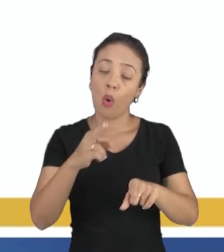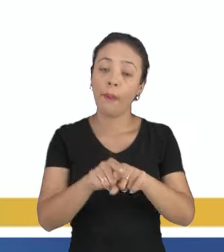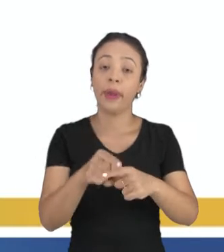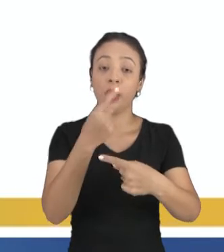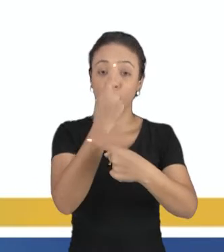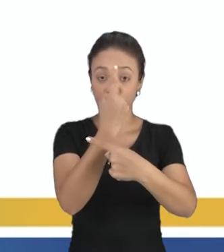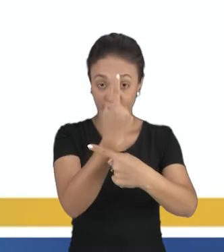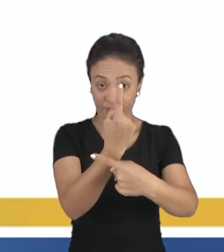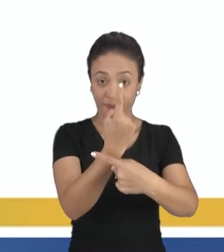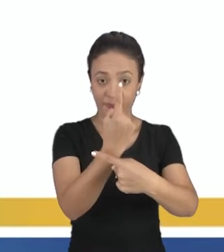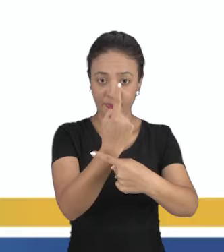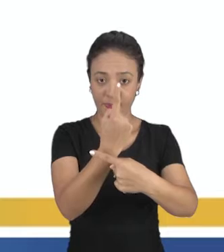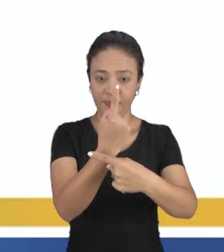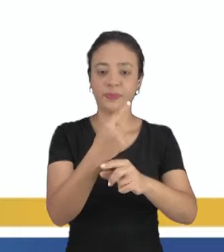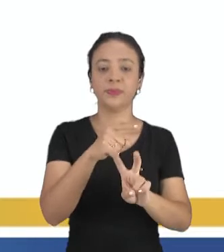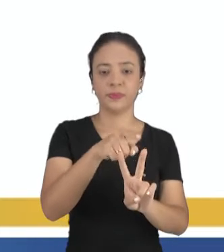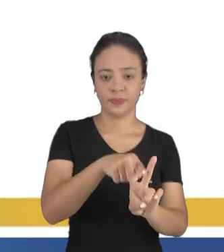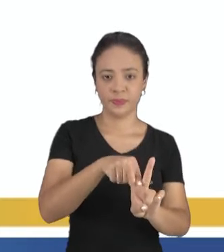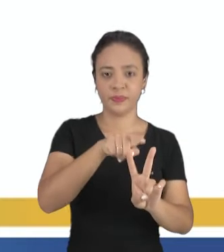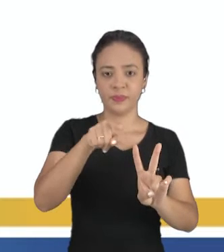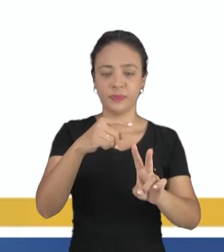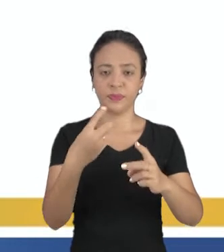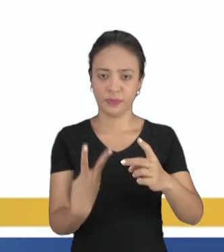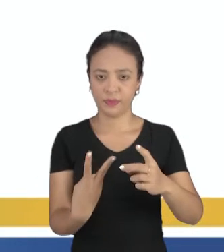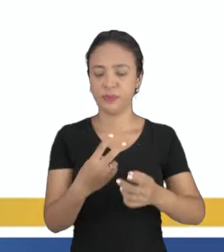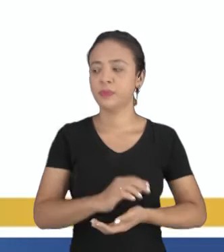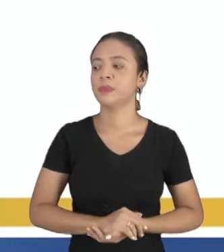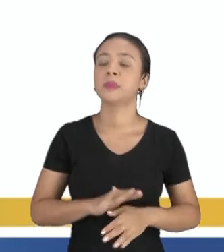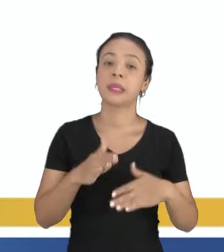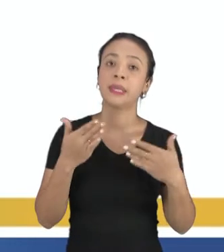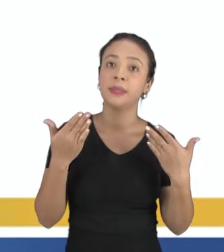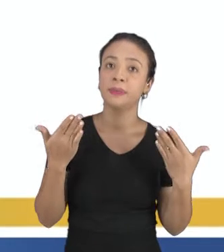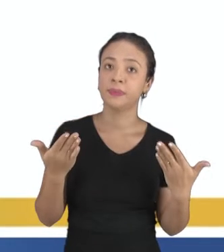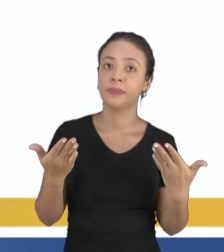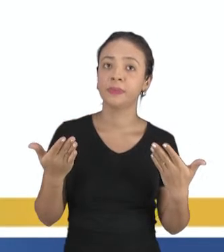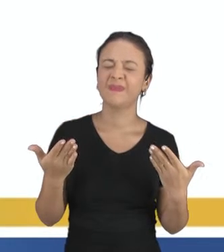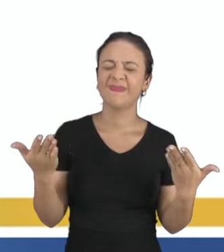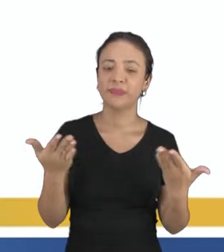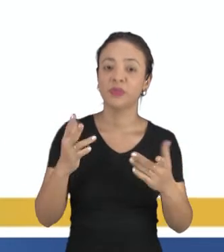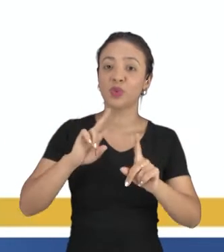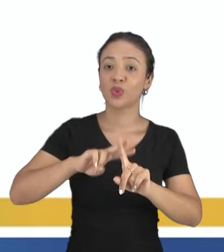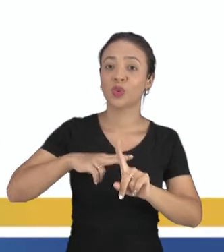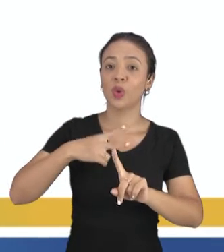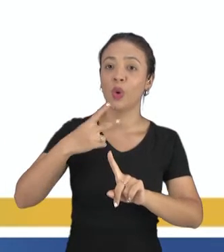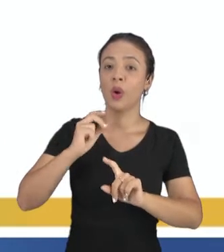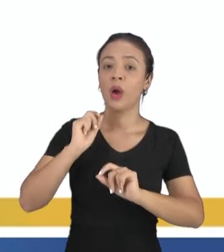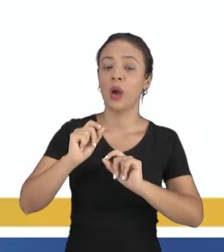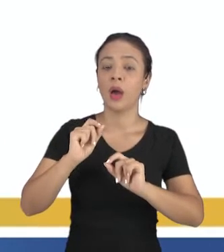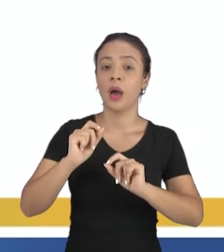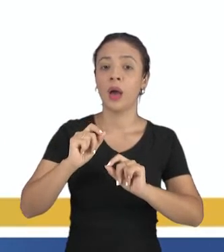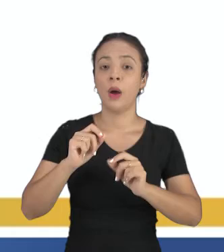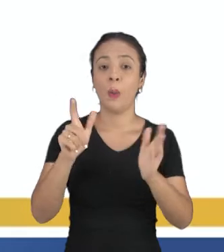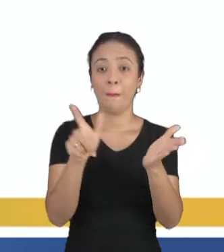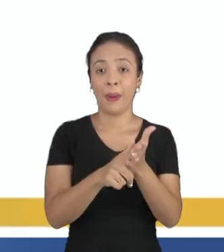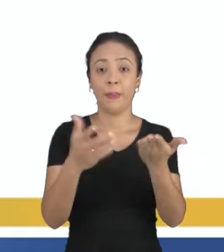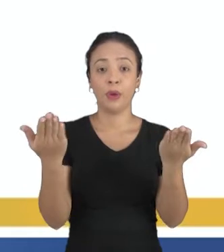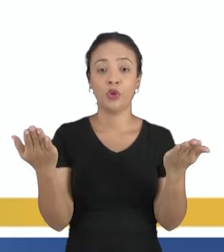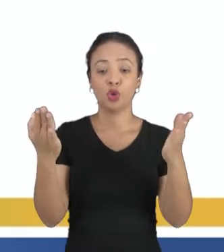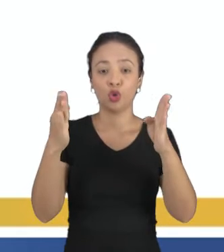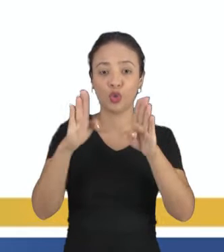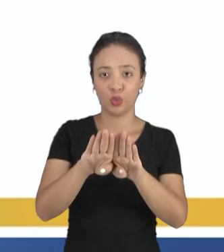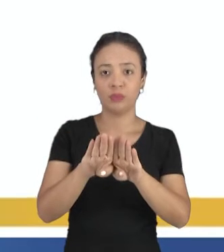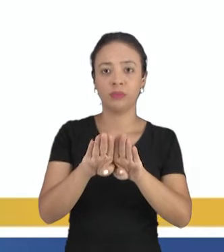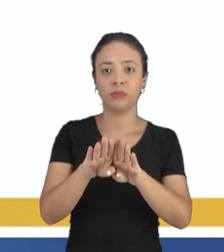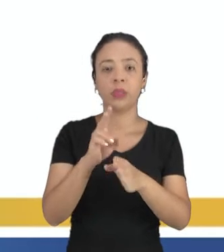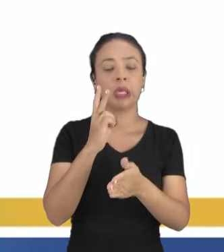2. A partir de então, dobra-se a folha ao meio, sempre